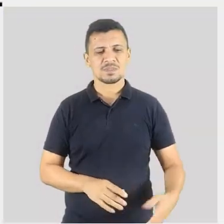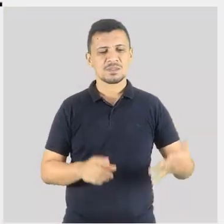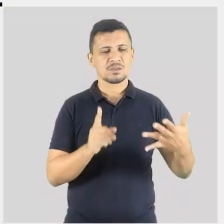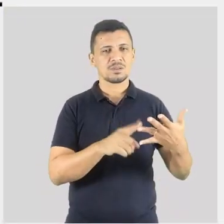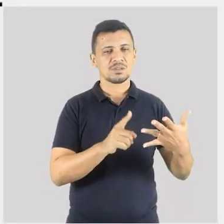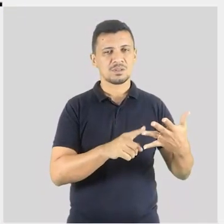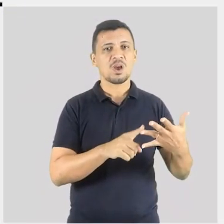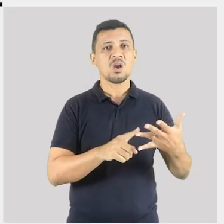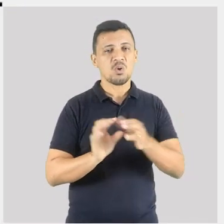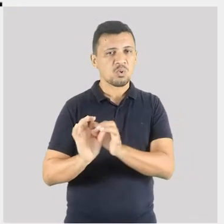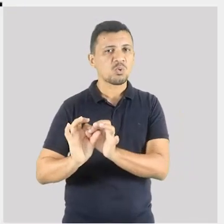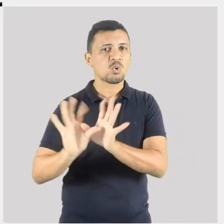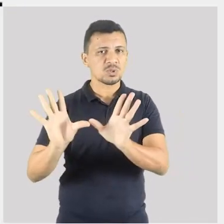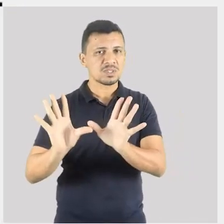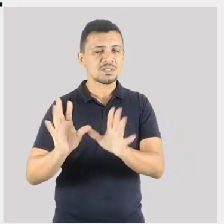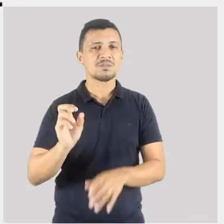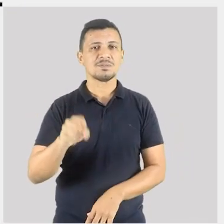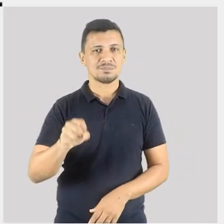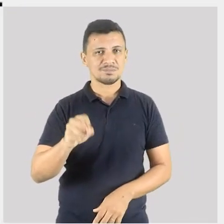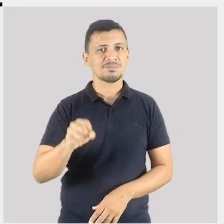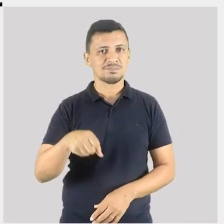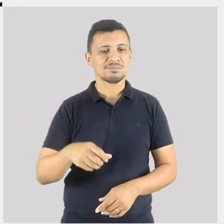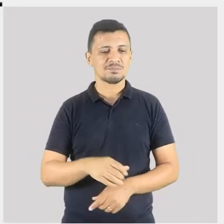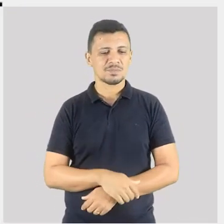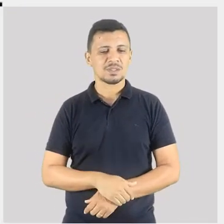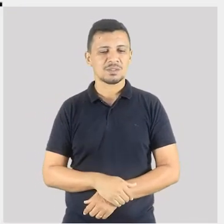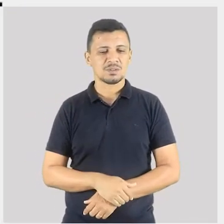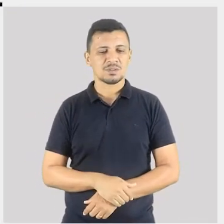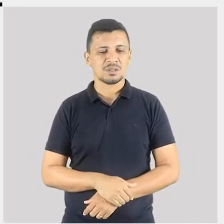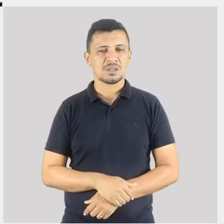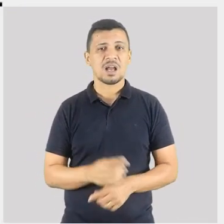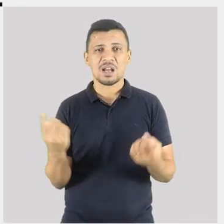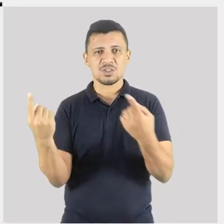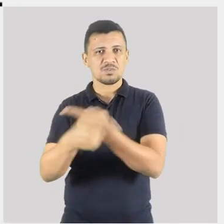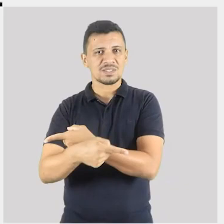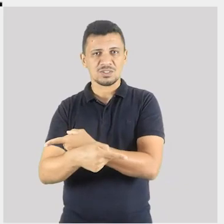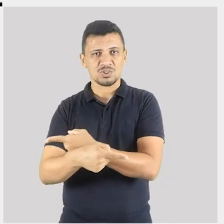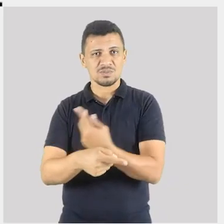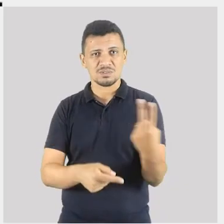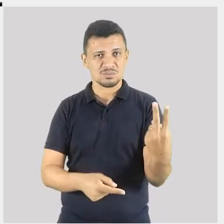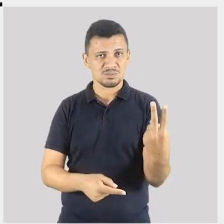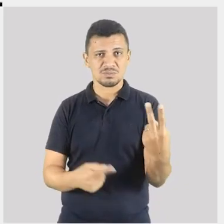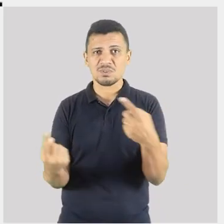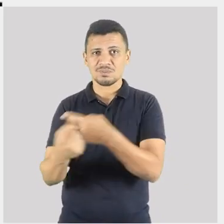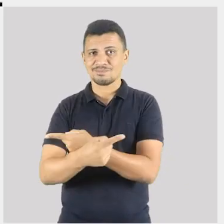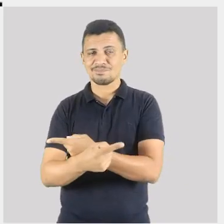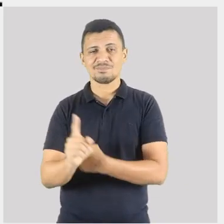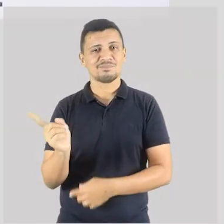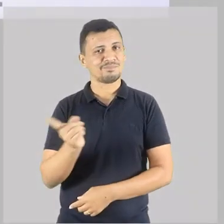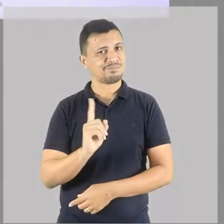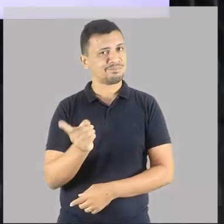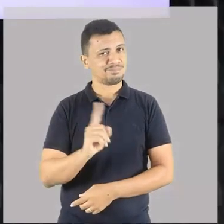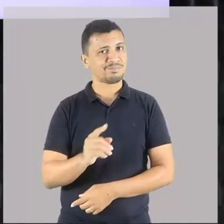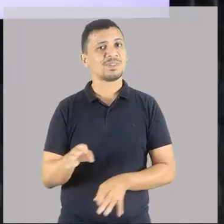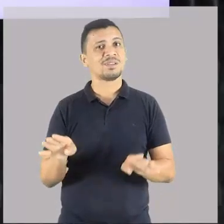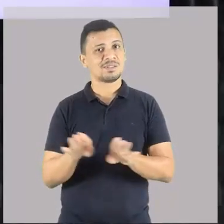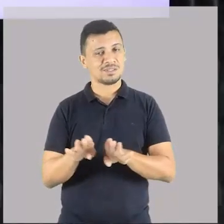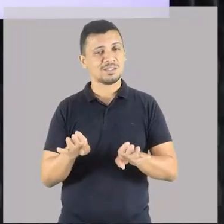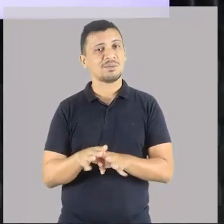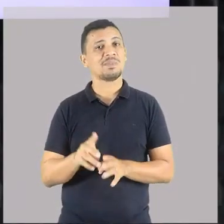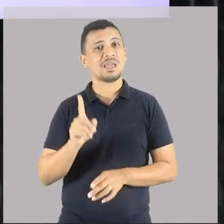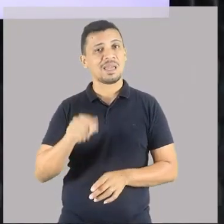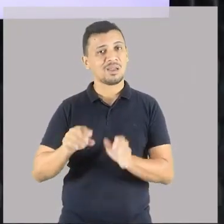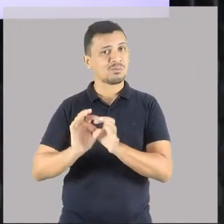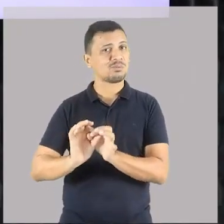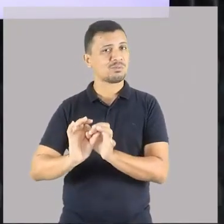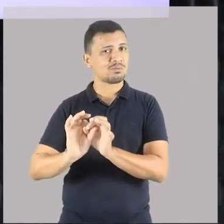letra D, concessiva, a primeira é concessiva, certo? A segunda é adversativa? Não. A segunda nós vimos que ela